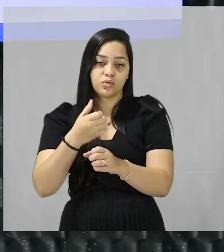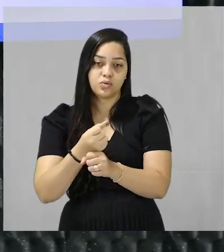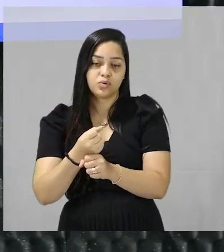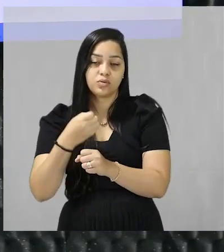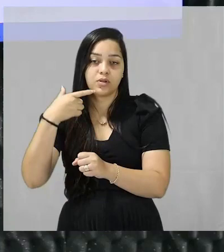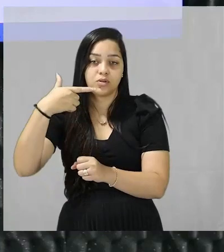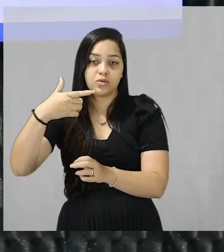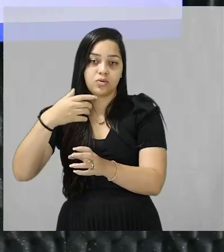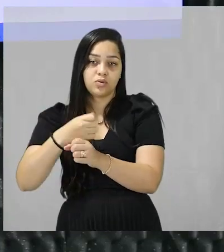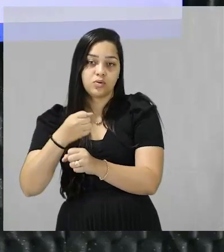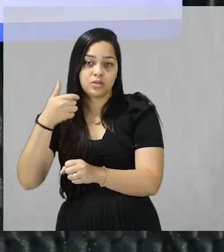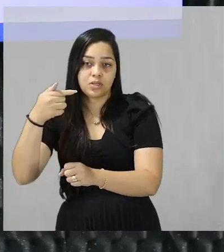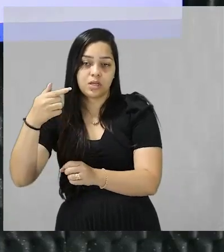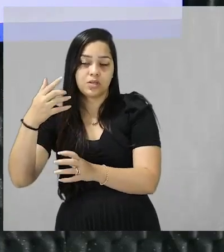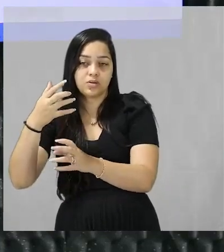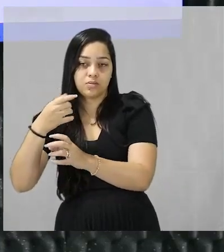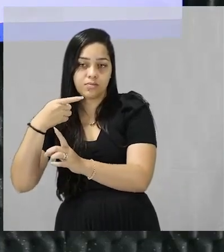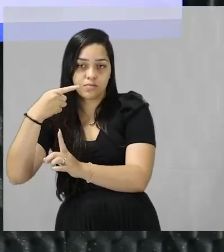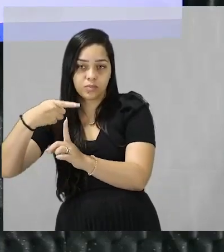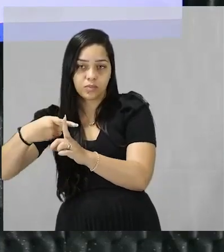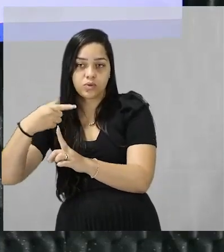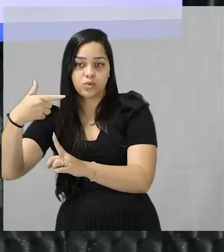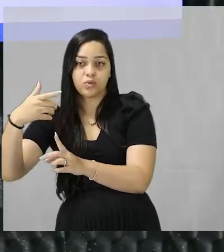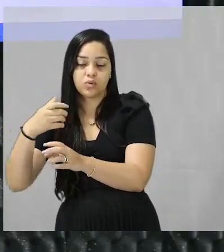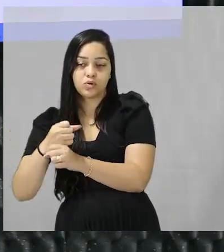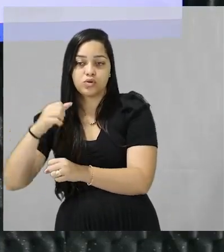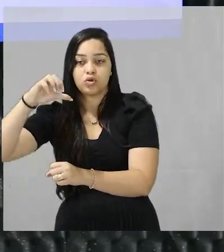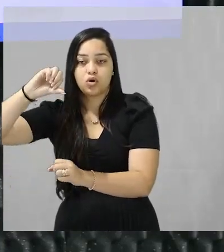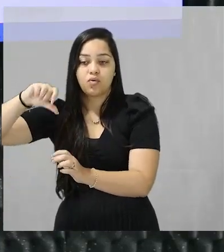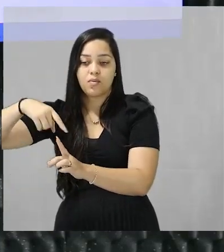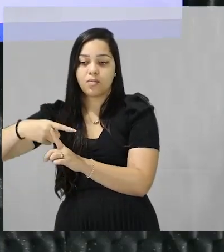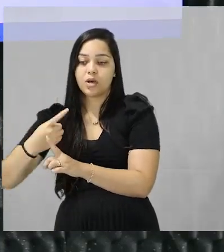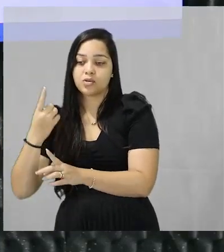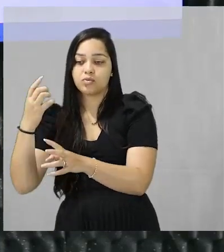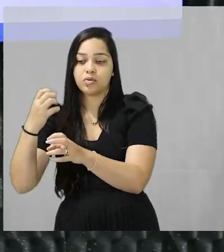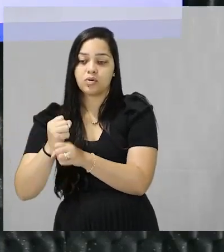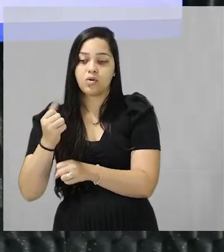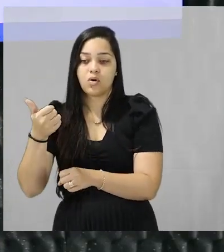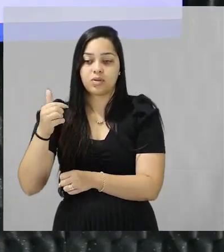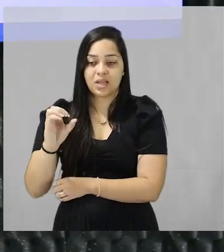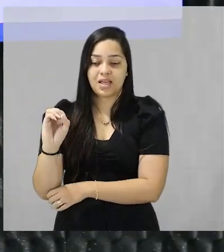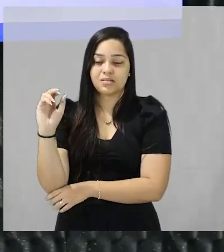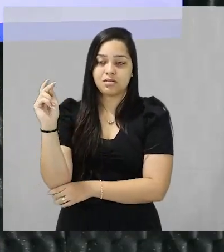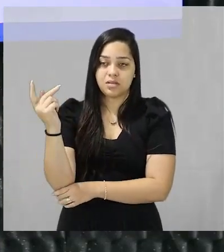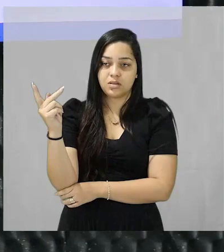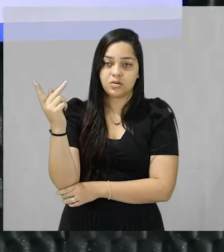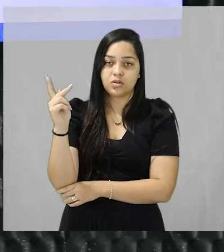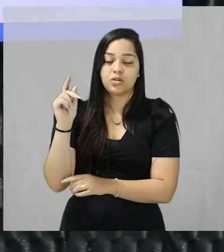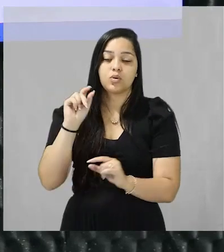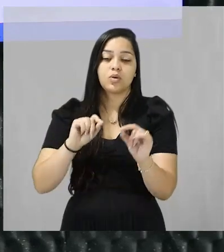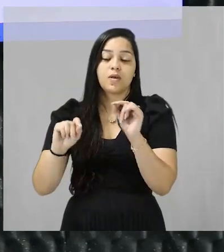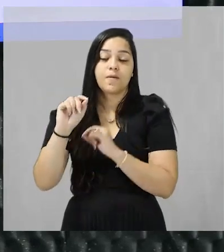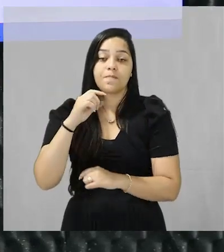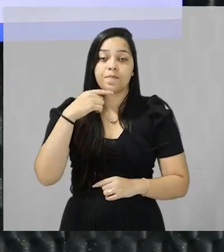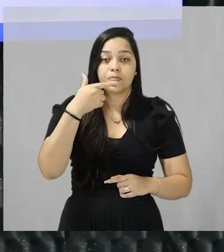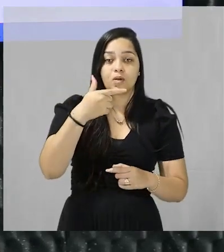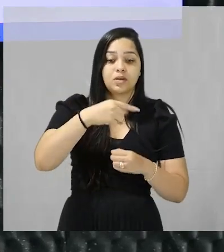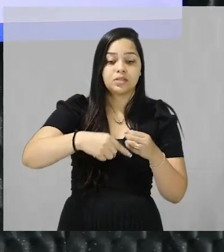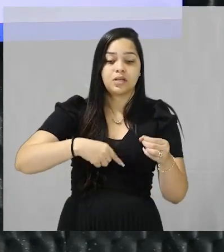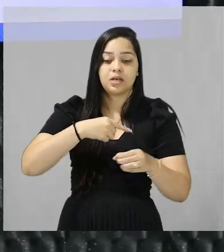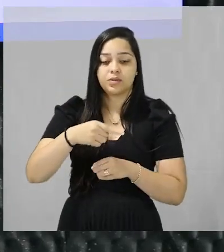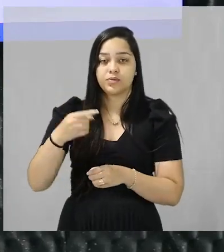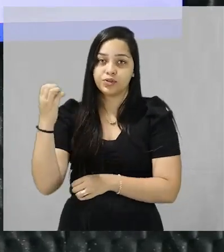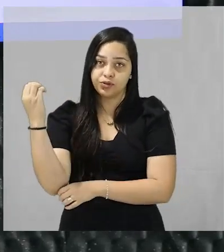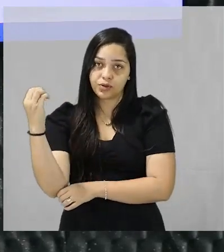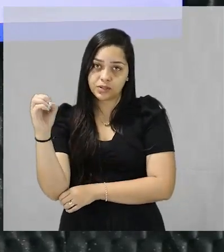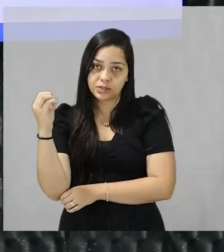7, mais 2, 9, mais 1. Vamos ter 10 hidrogênios e 2 átomos de